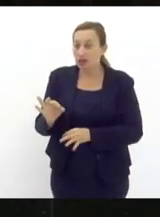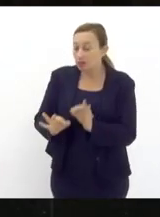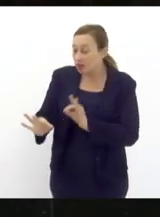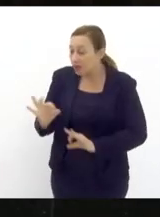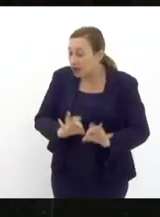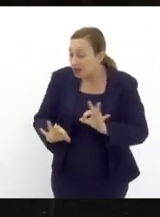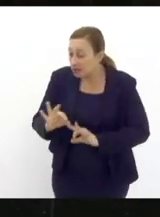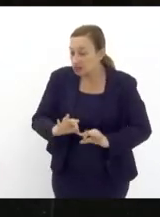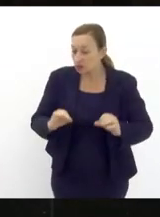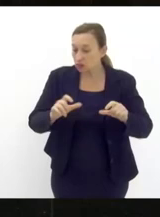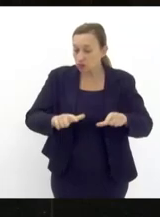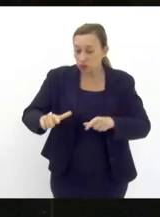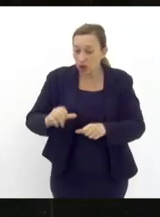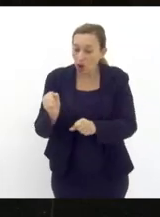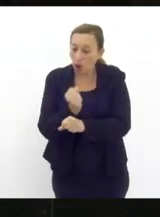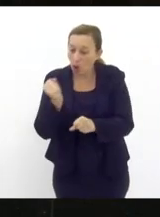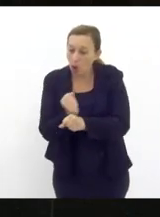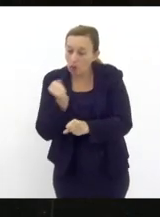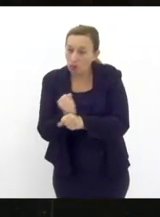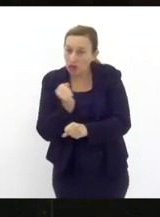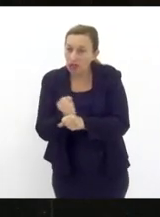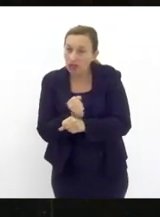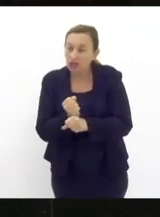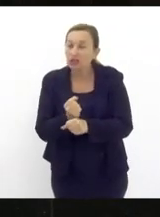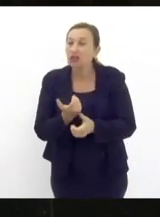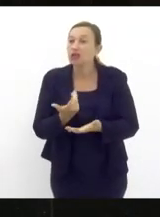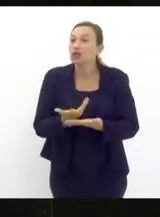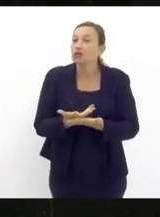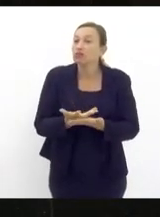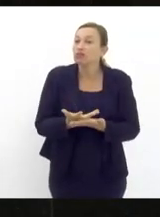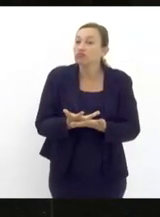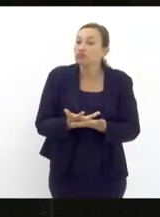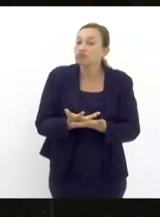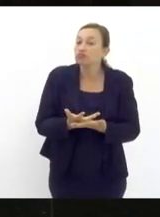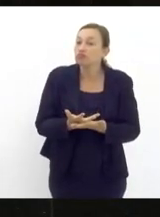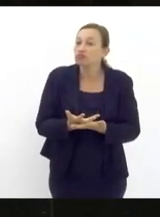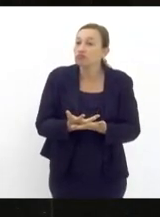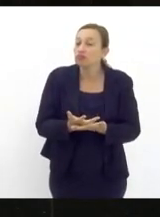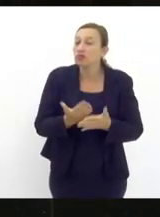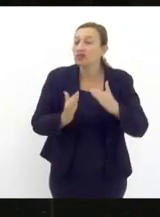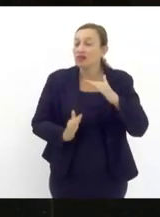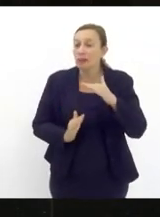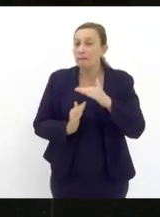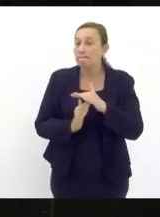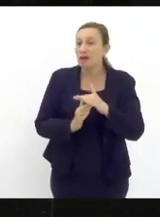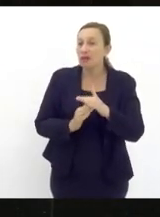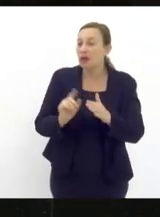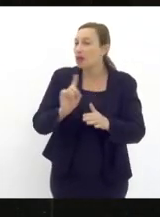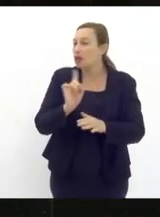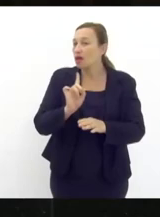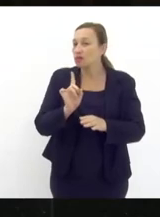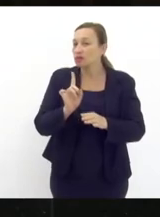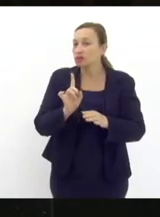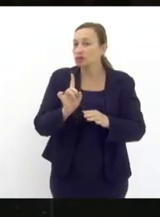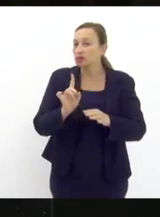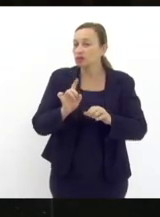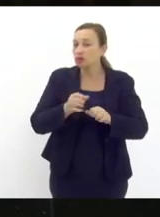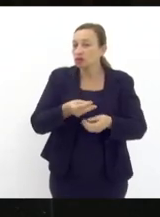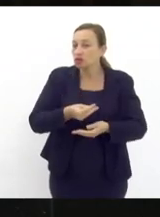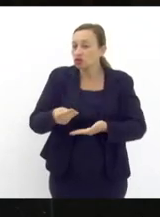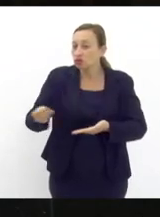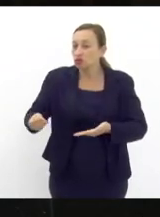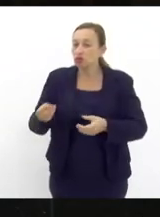as novas obras de pavimentação e essas metas não são estipuladas com os municípios